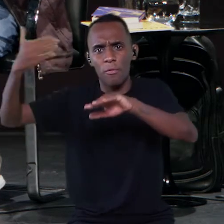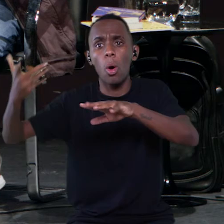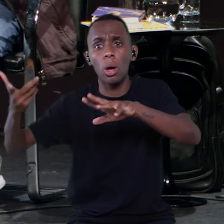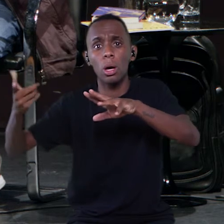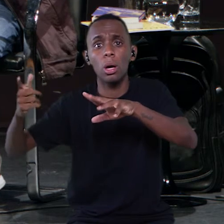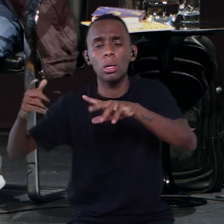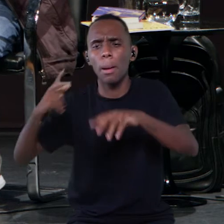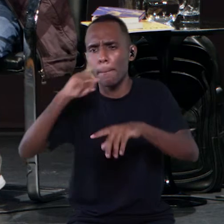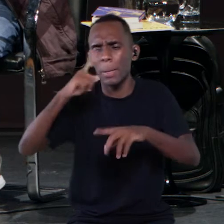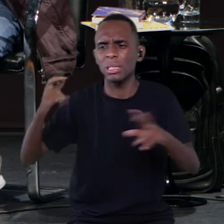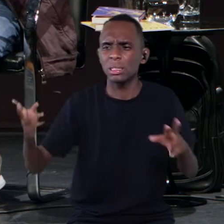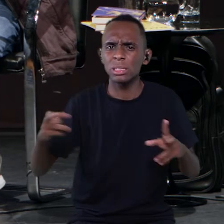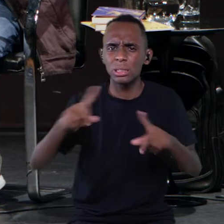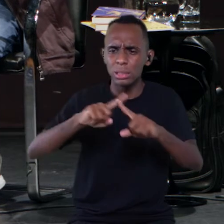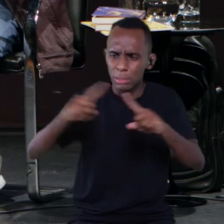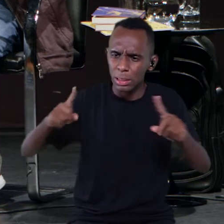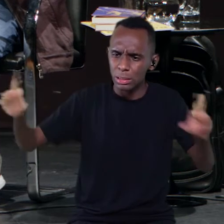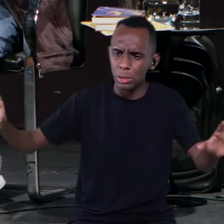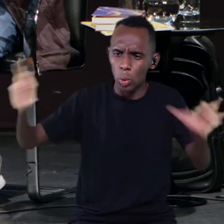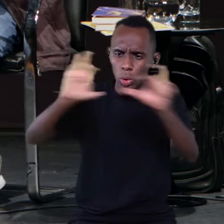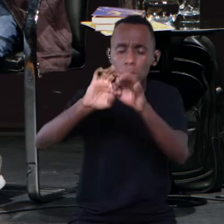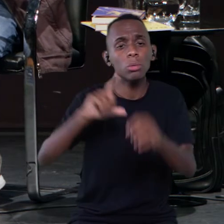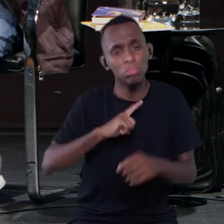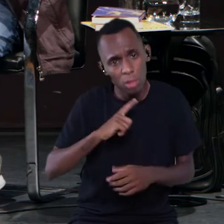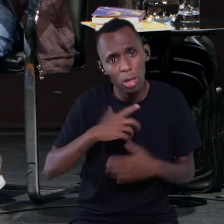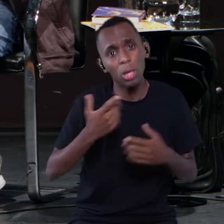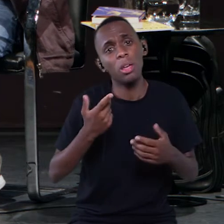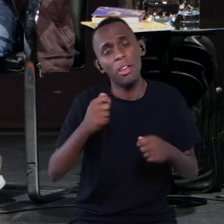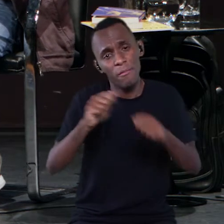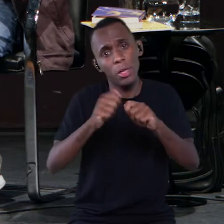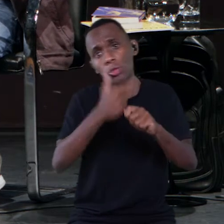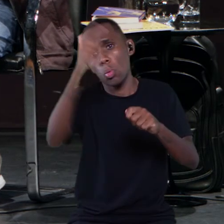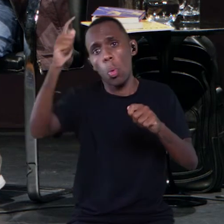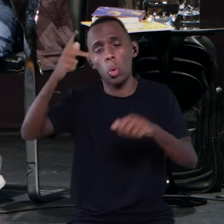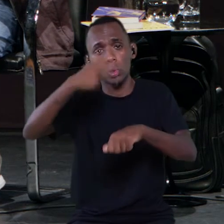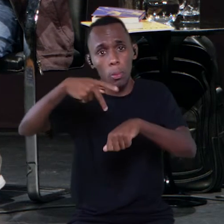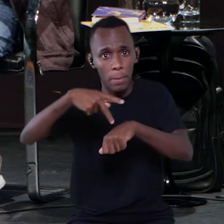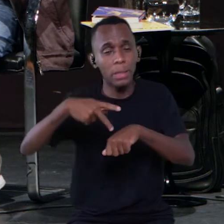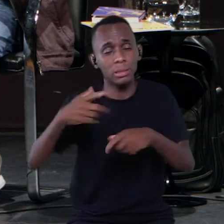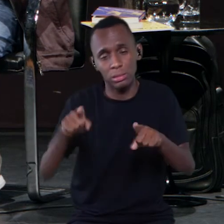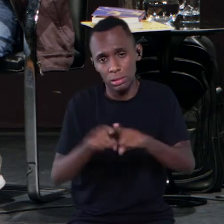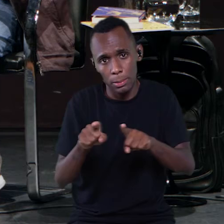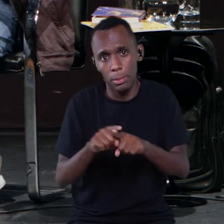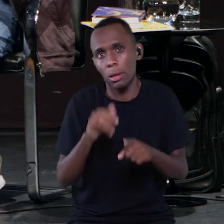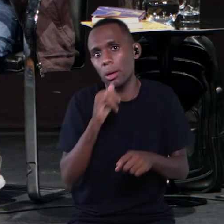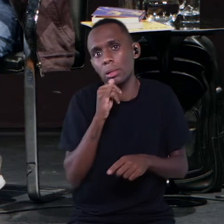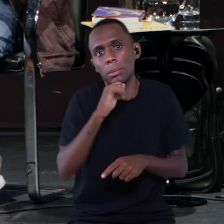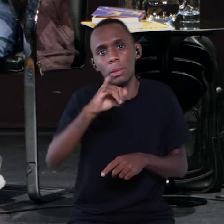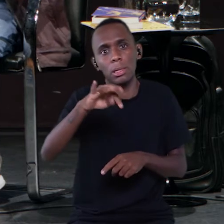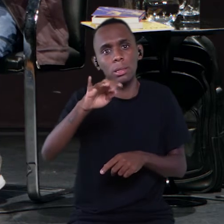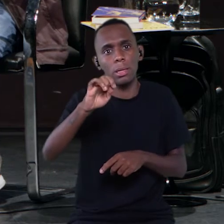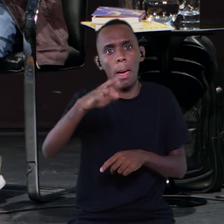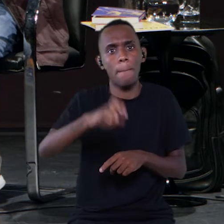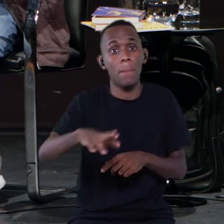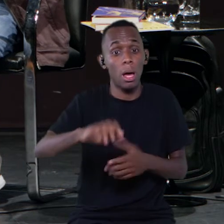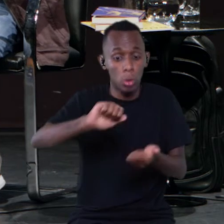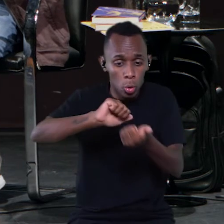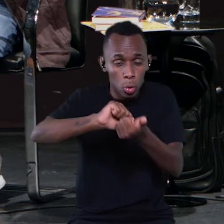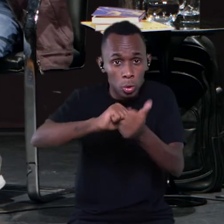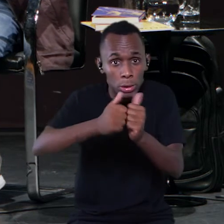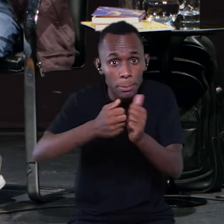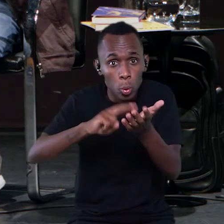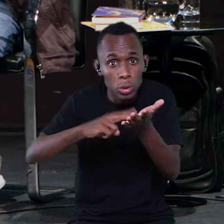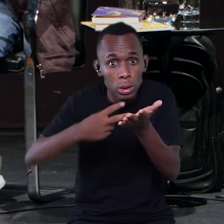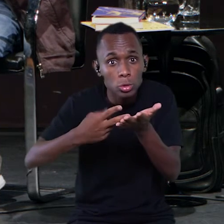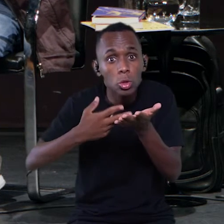internacional também muito interessante. Isso tem sido feito em outros países. Então, não é por acaso que os livros do Itamar estão traduzidos hoje nem sei em quantas línguas.